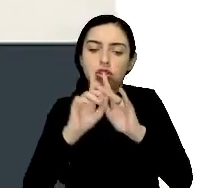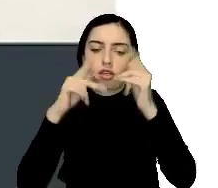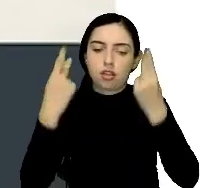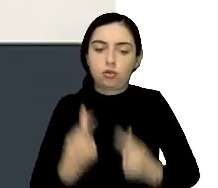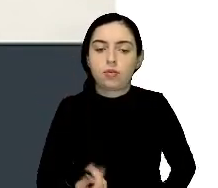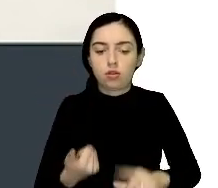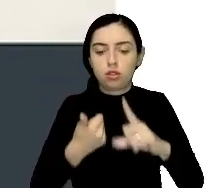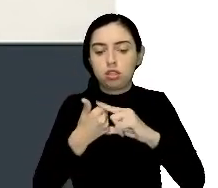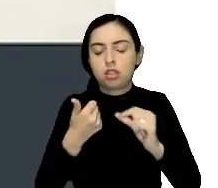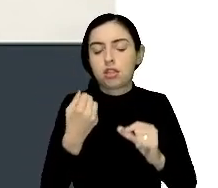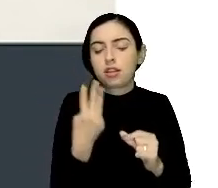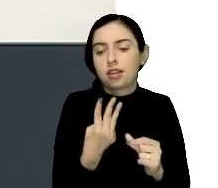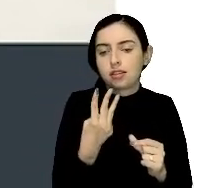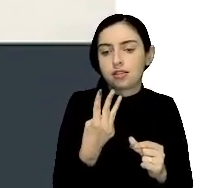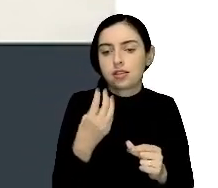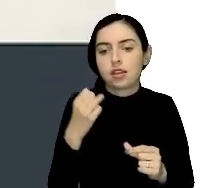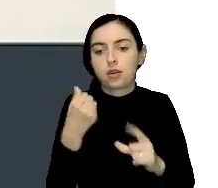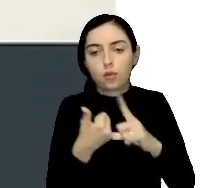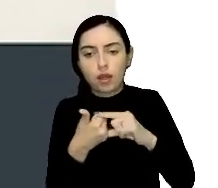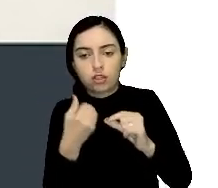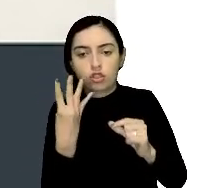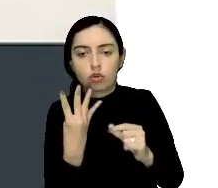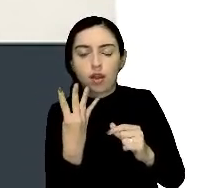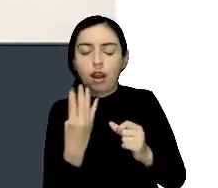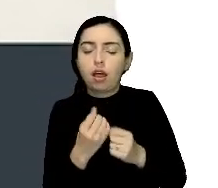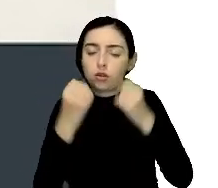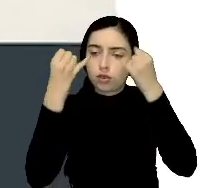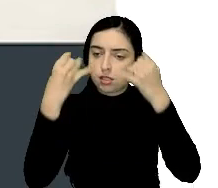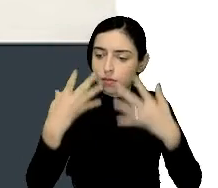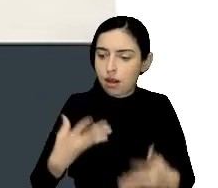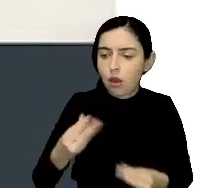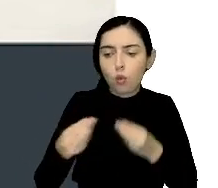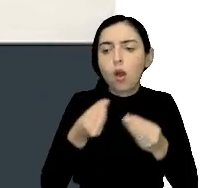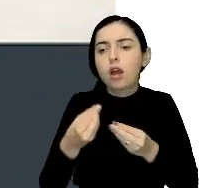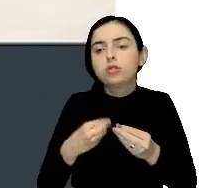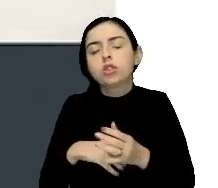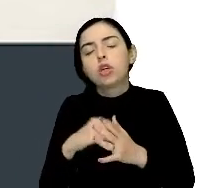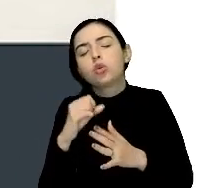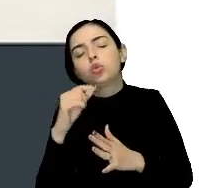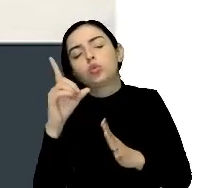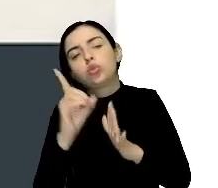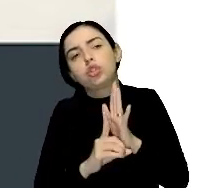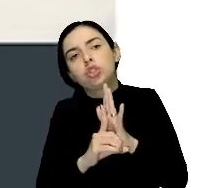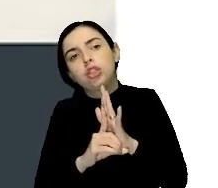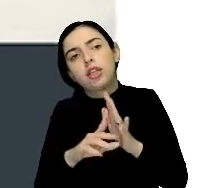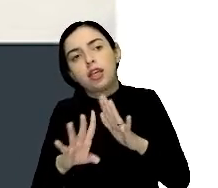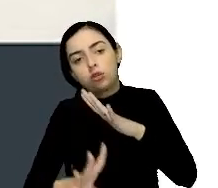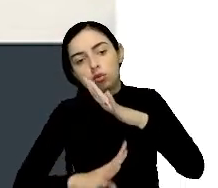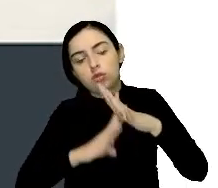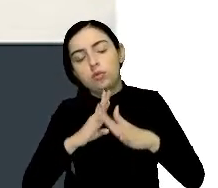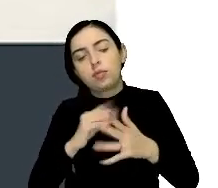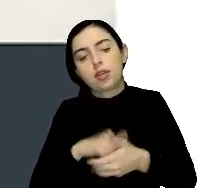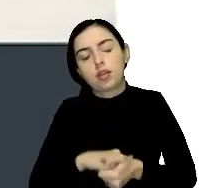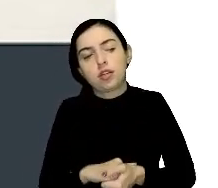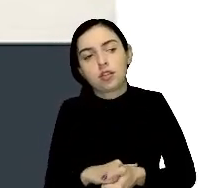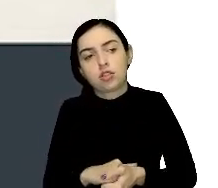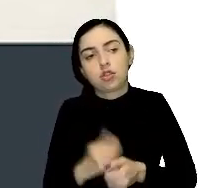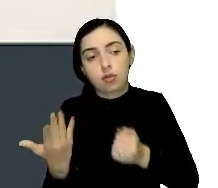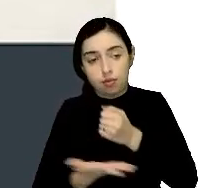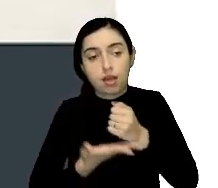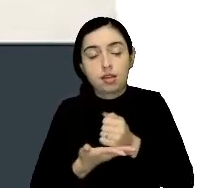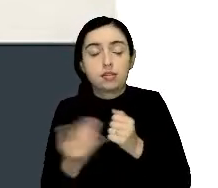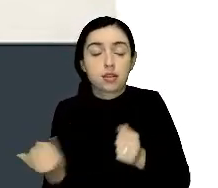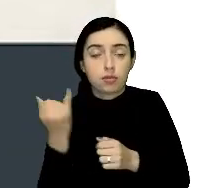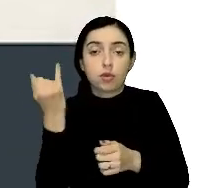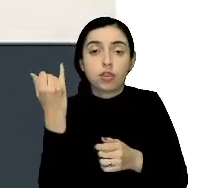4º, em especial, declaram claramente quais são os direitos fundamentais do migrante. Isso é essencial, né?